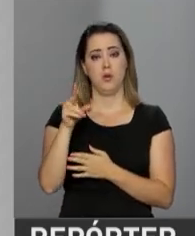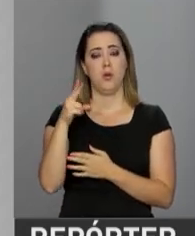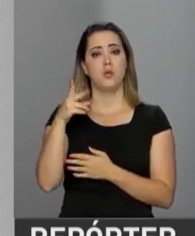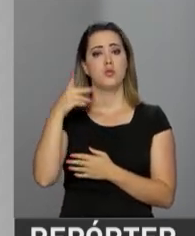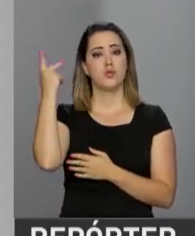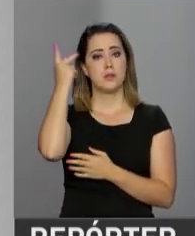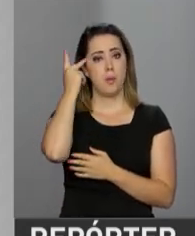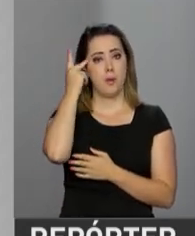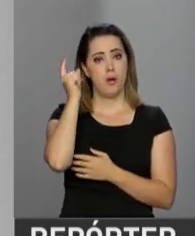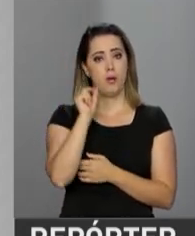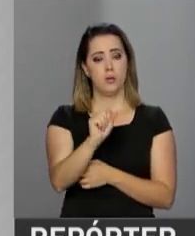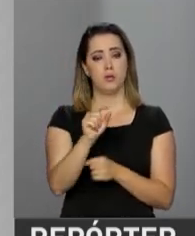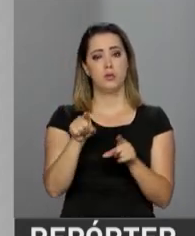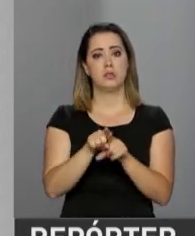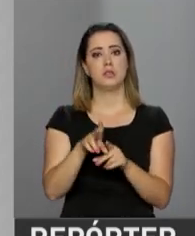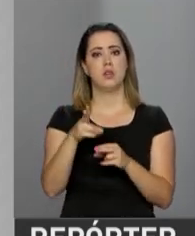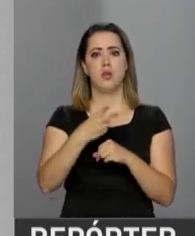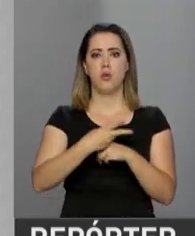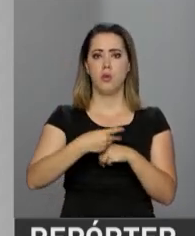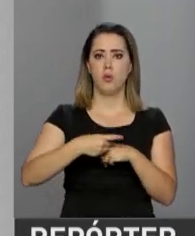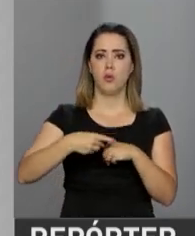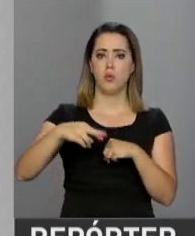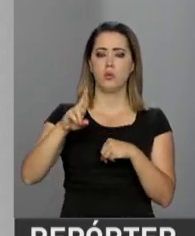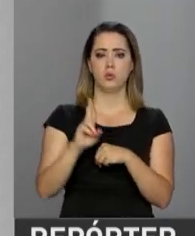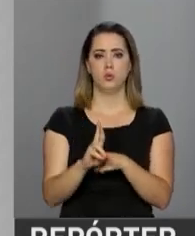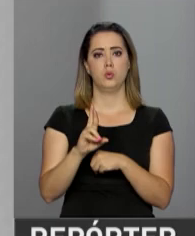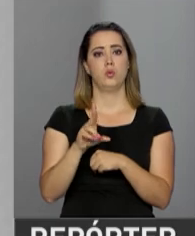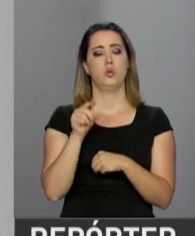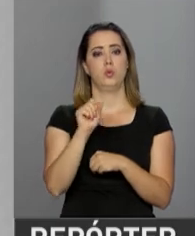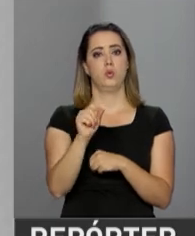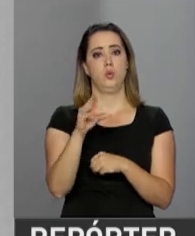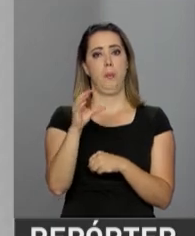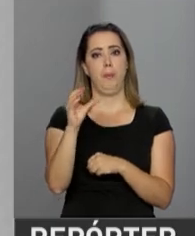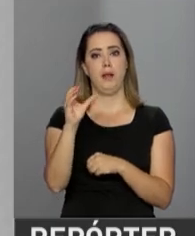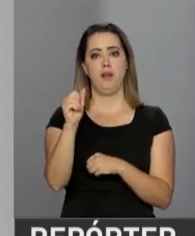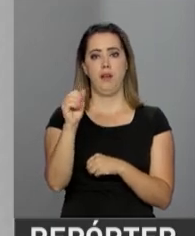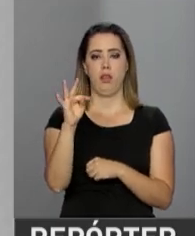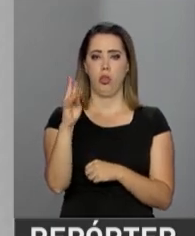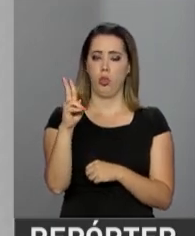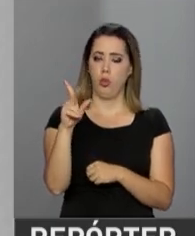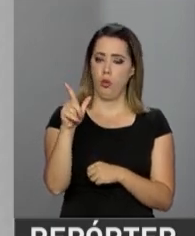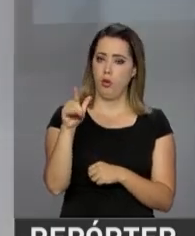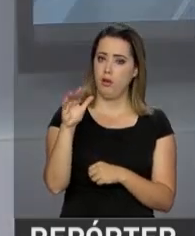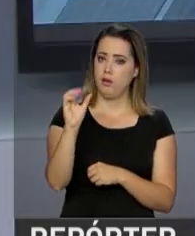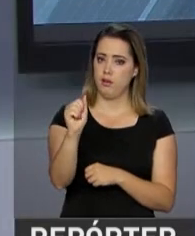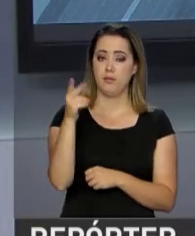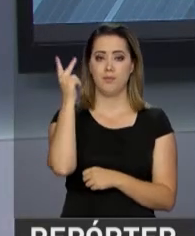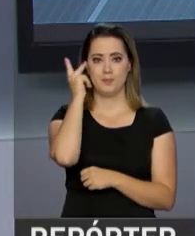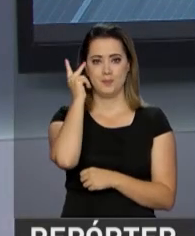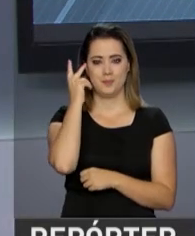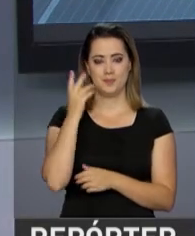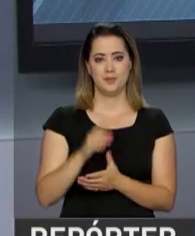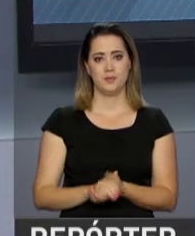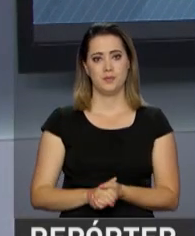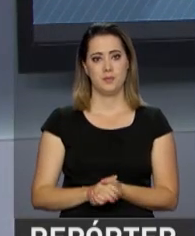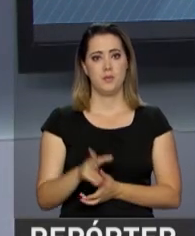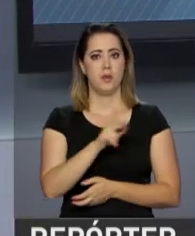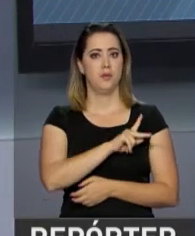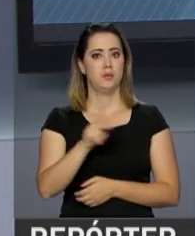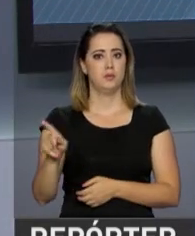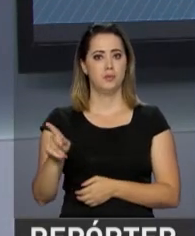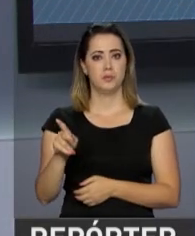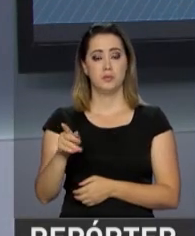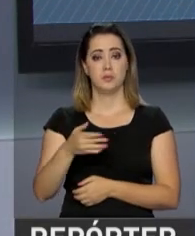título de doutor em direito pela pontifícia universidade católica também de são paulo o presidente do banco central